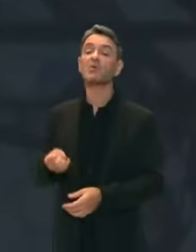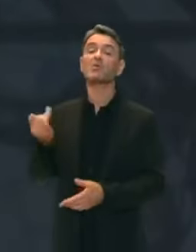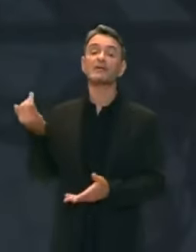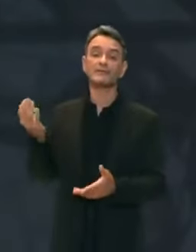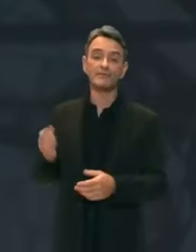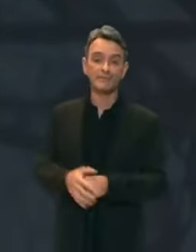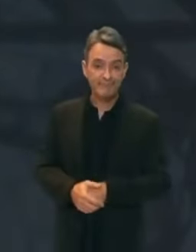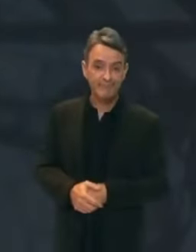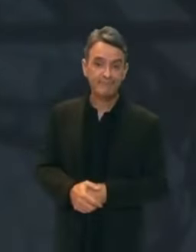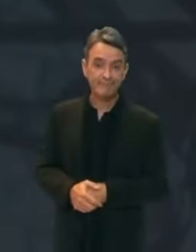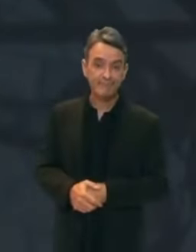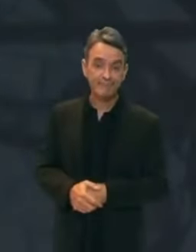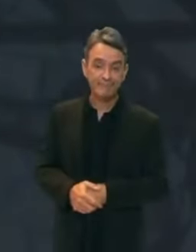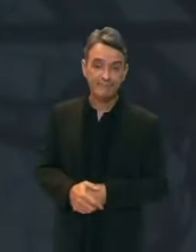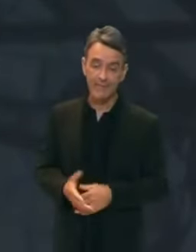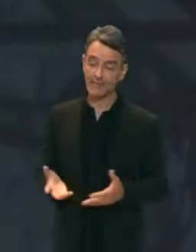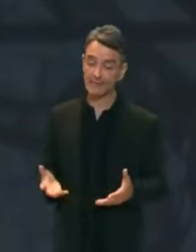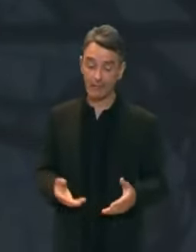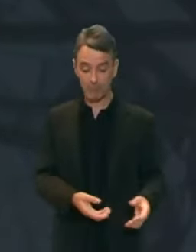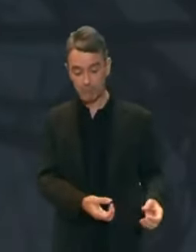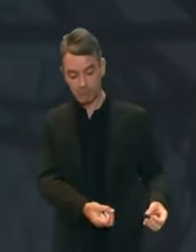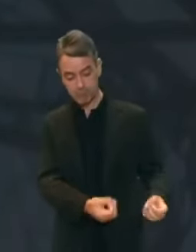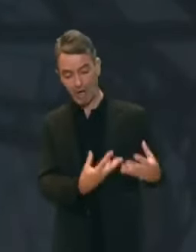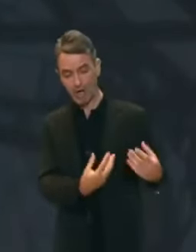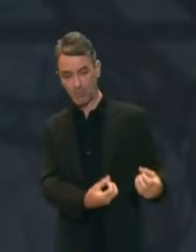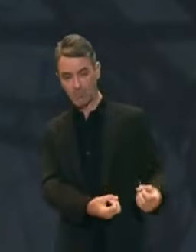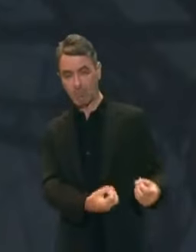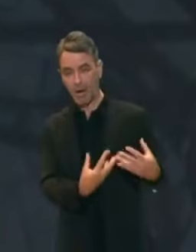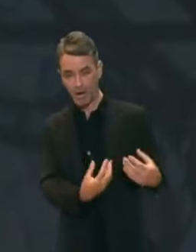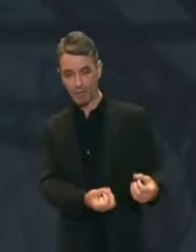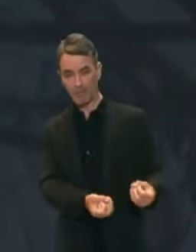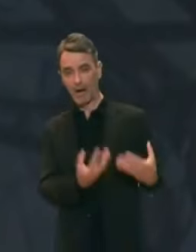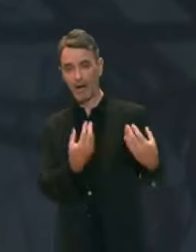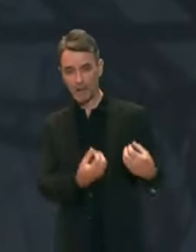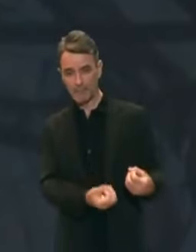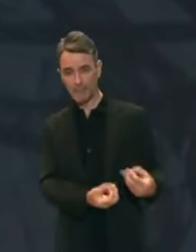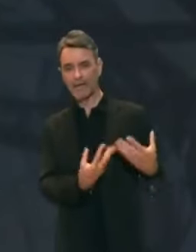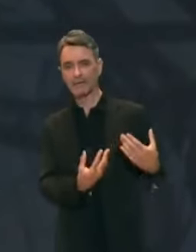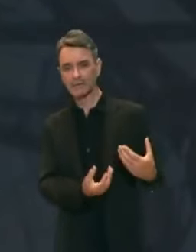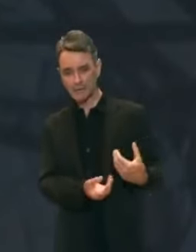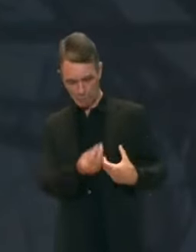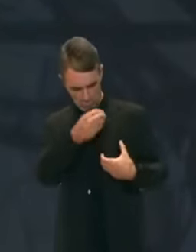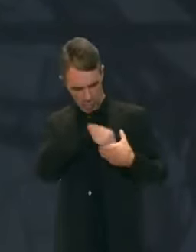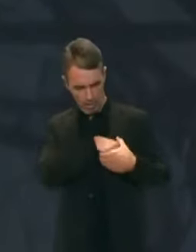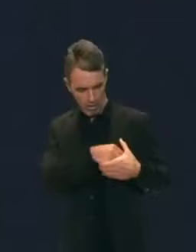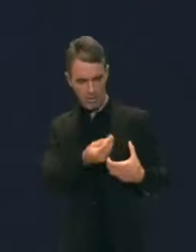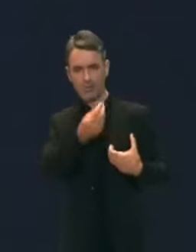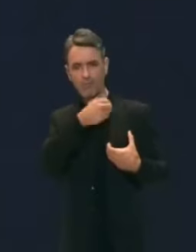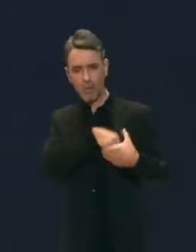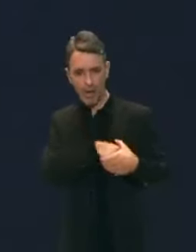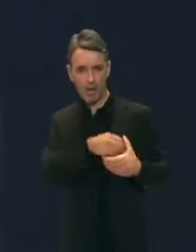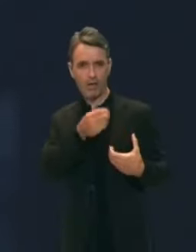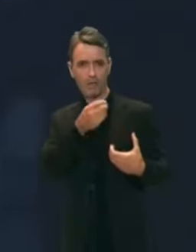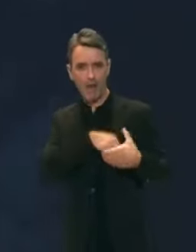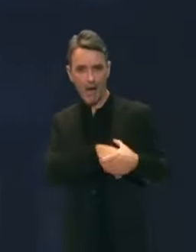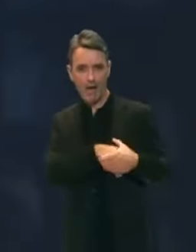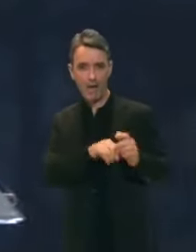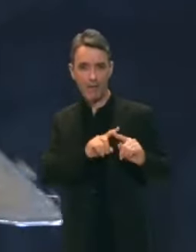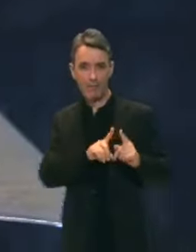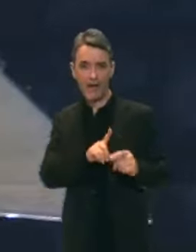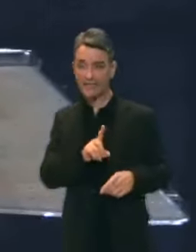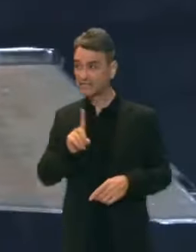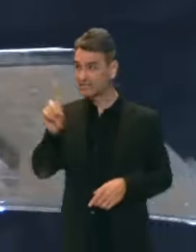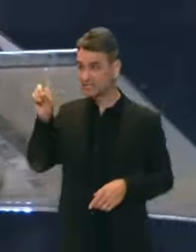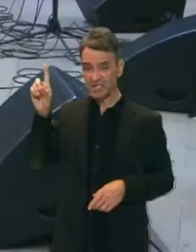alimentando a sua carne, recebendo coisas que são completamente contrárias à vontade de Deus? E